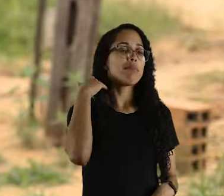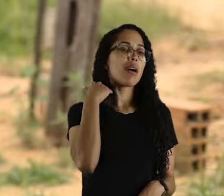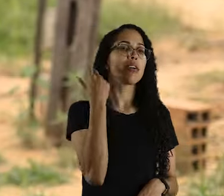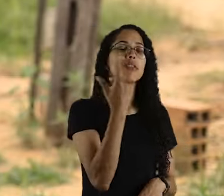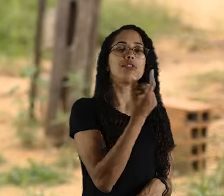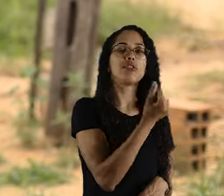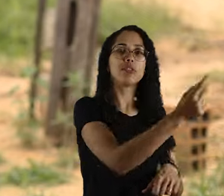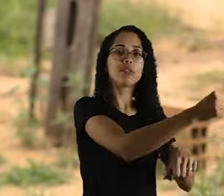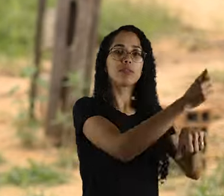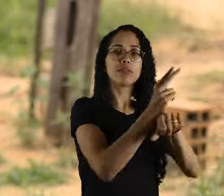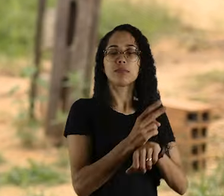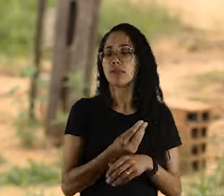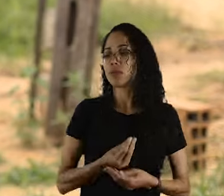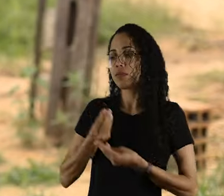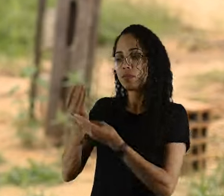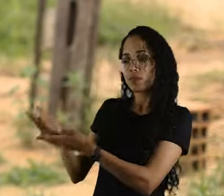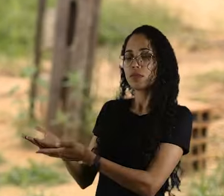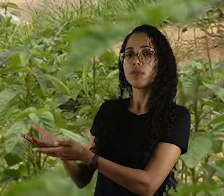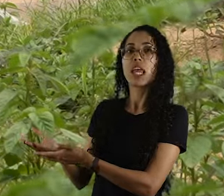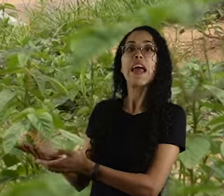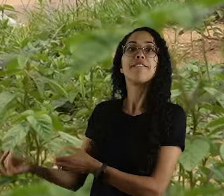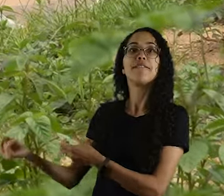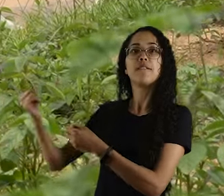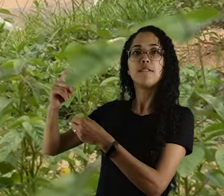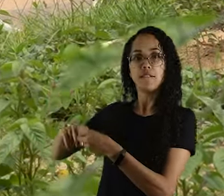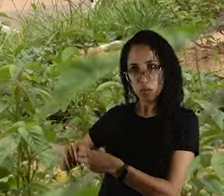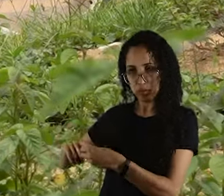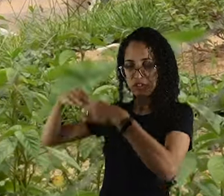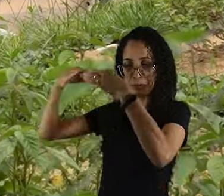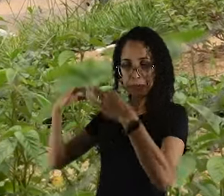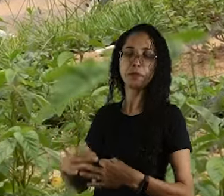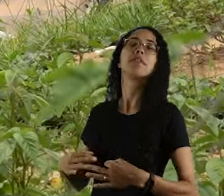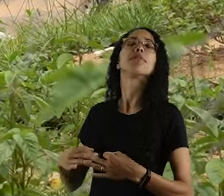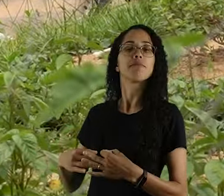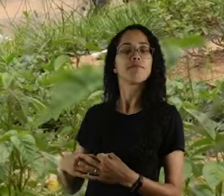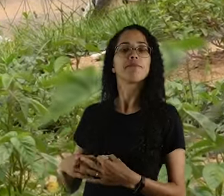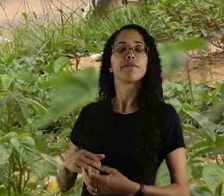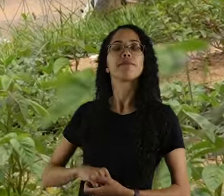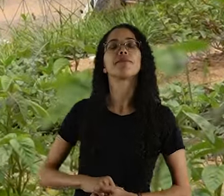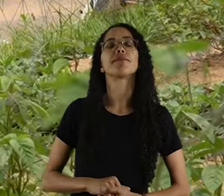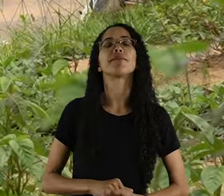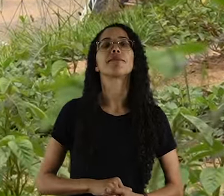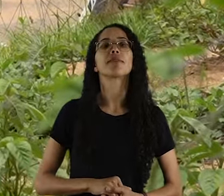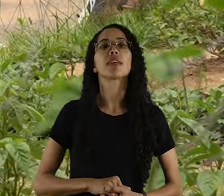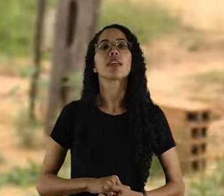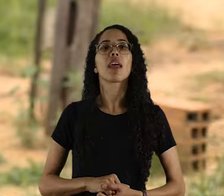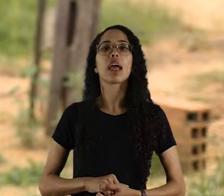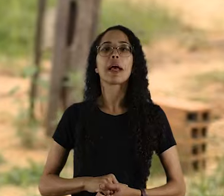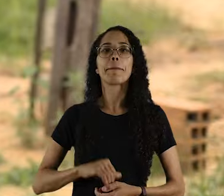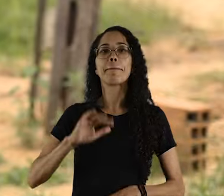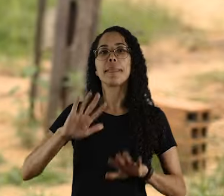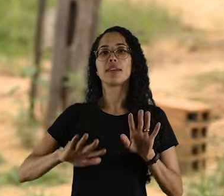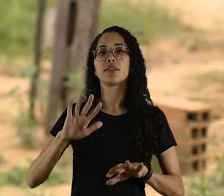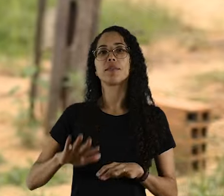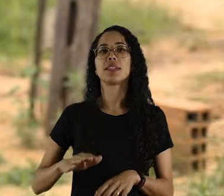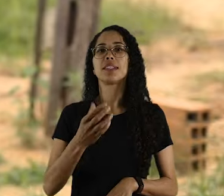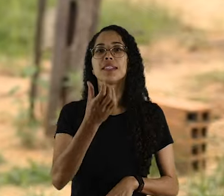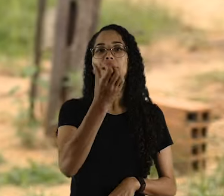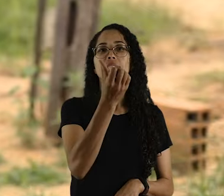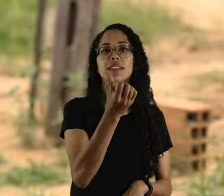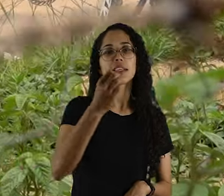montante e passei na mão dele. Realmente, o que ele falou se cumpriu. Eu tirei em 6 mil reais em